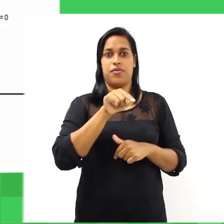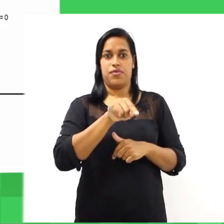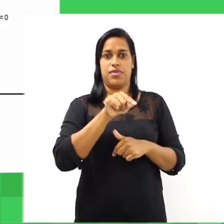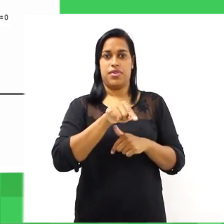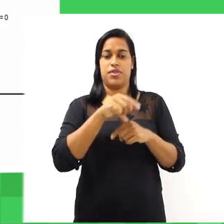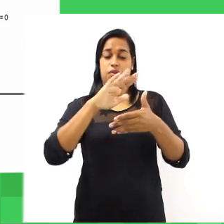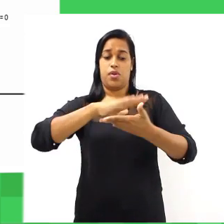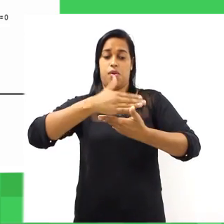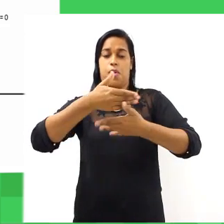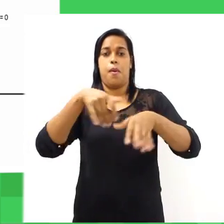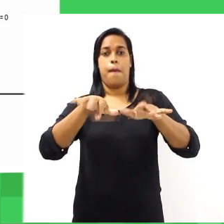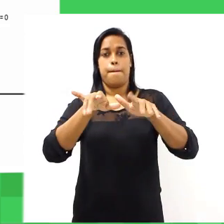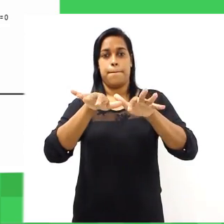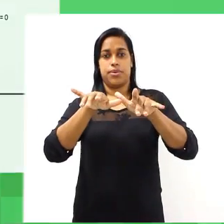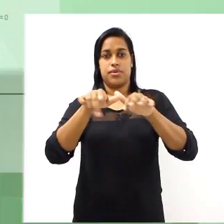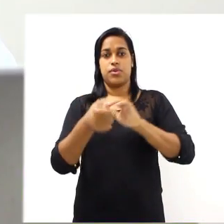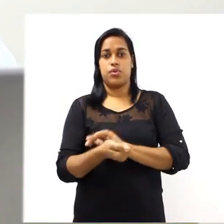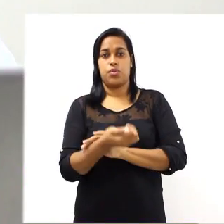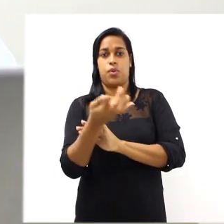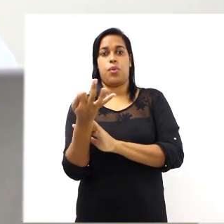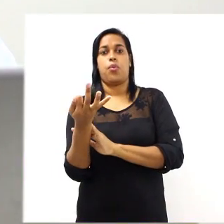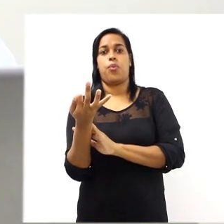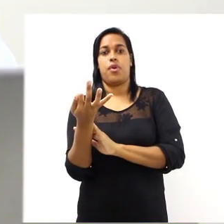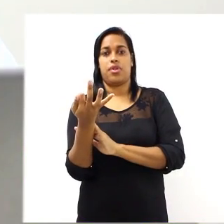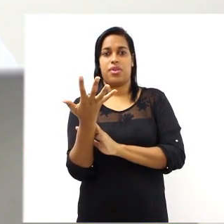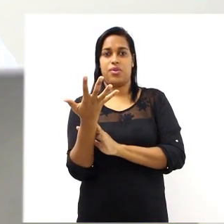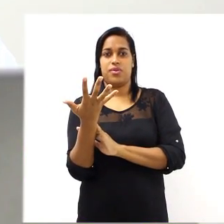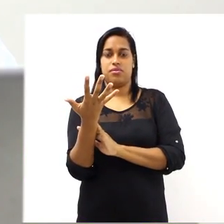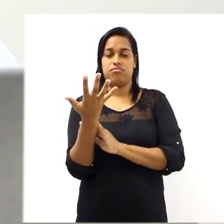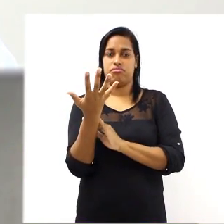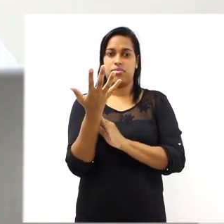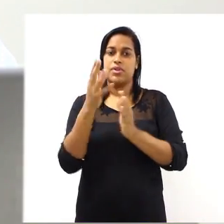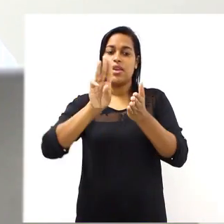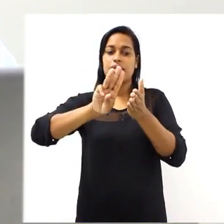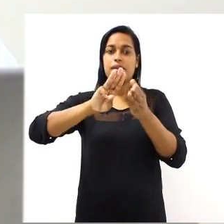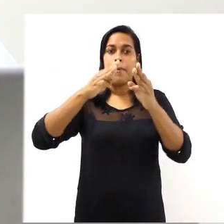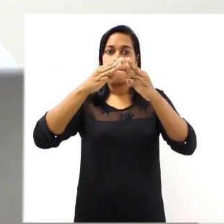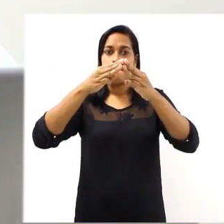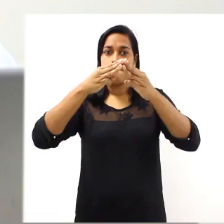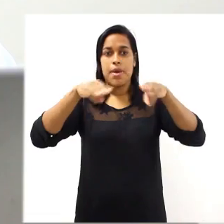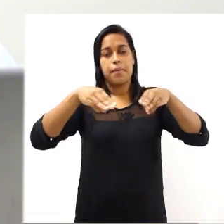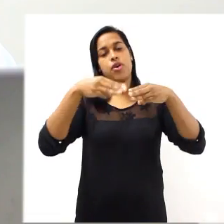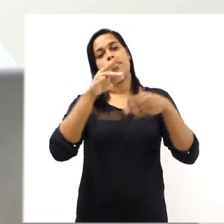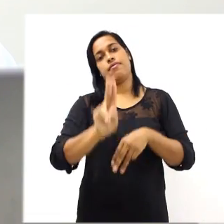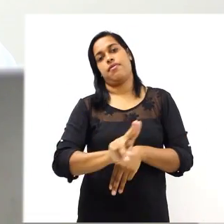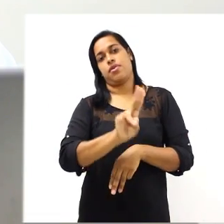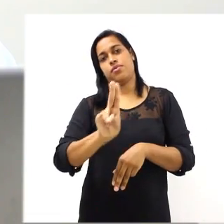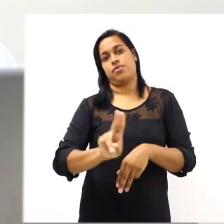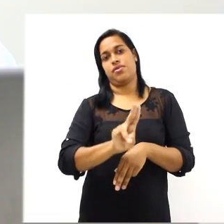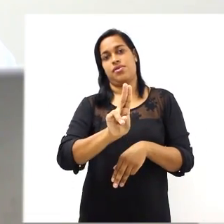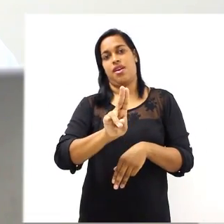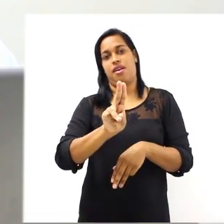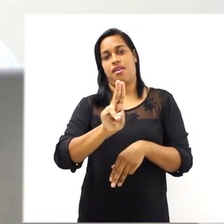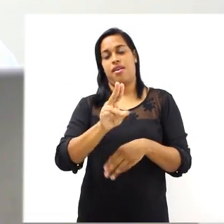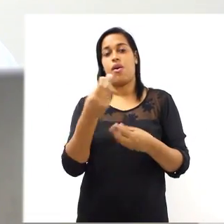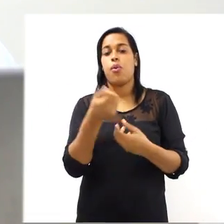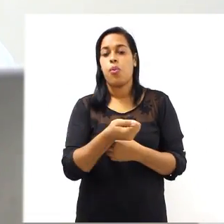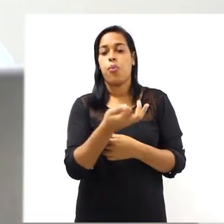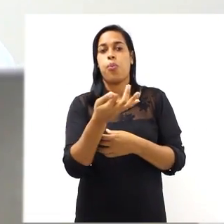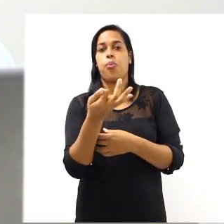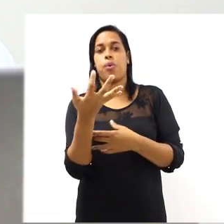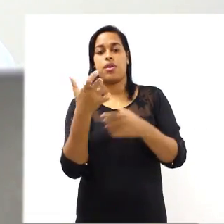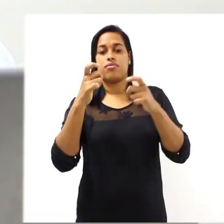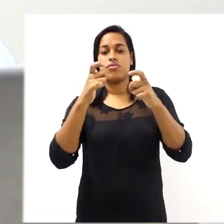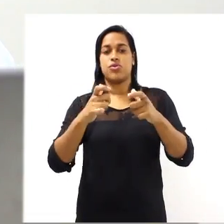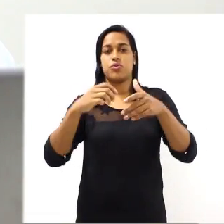seu computador. Quanto de espaço de memória irá utilizar, dependendo de qual tipo você for utilizar. Então, se eu for